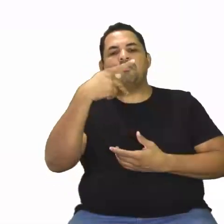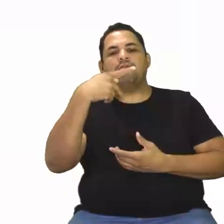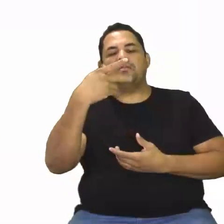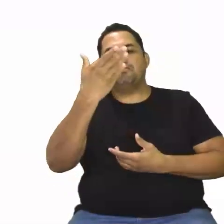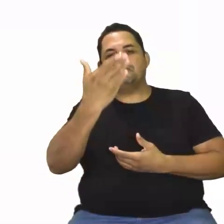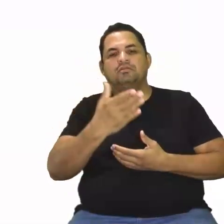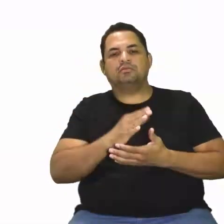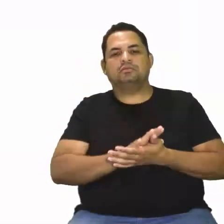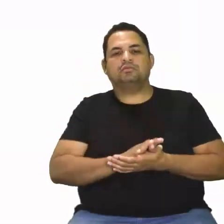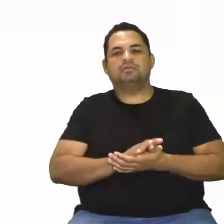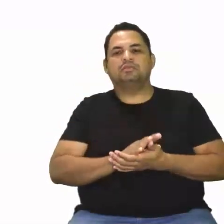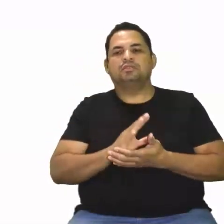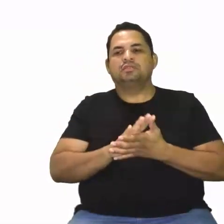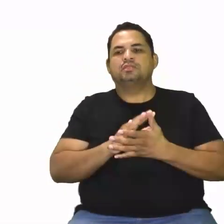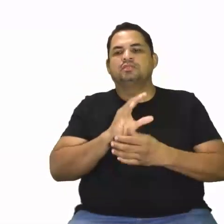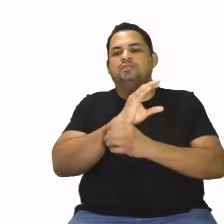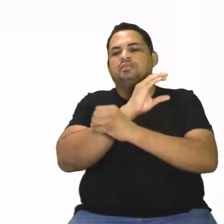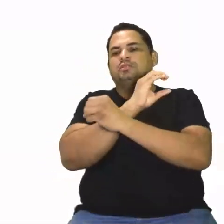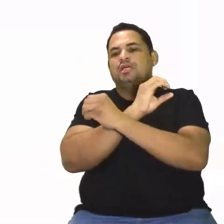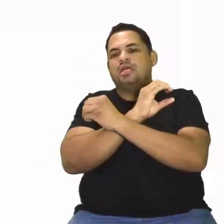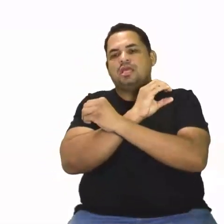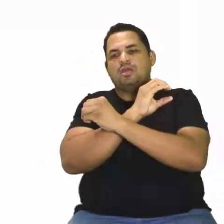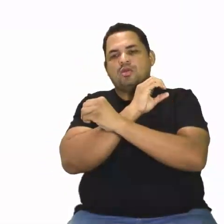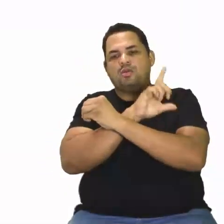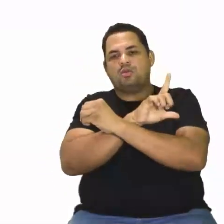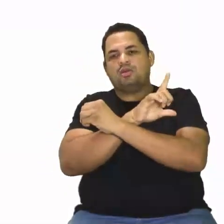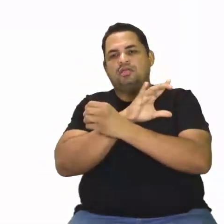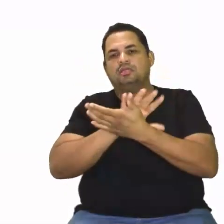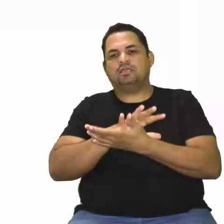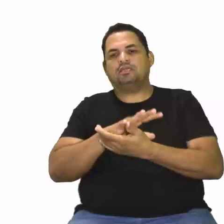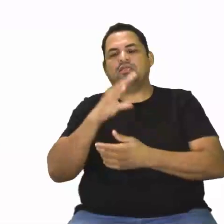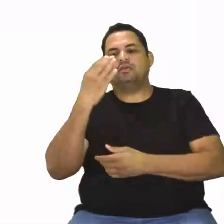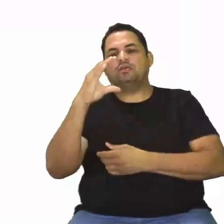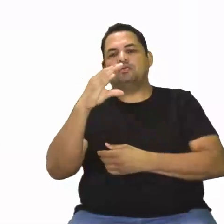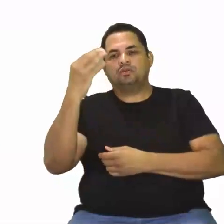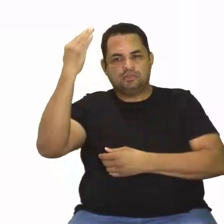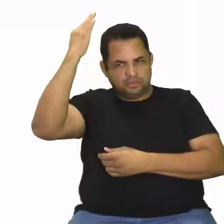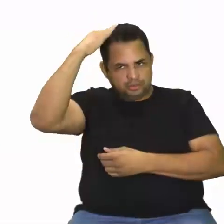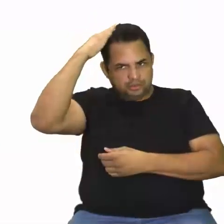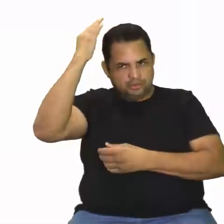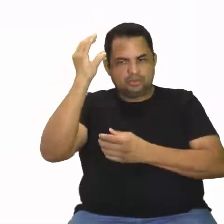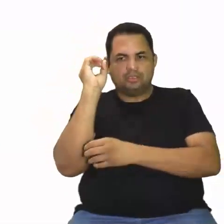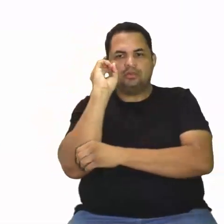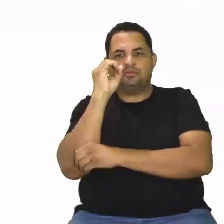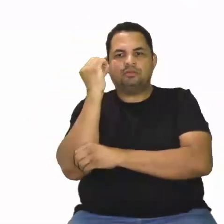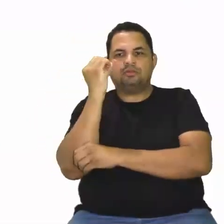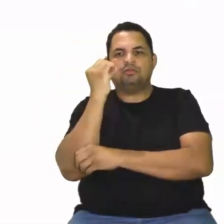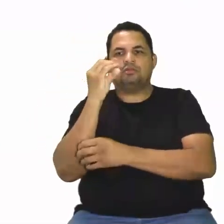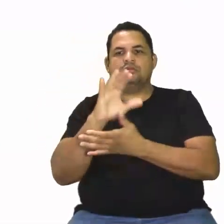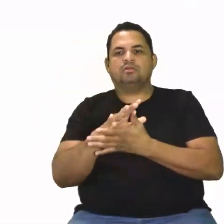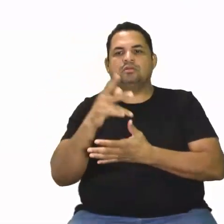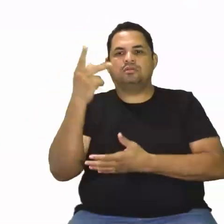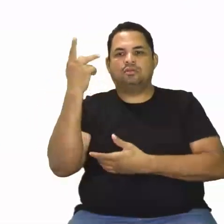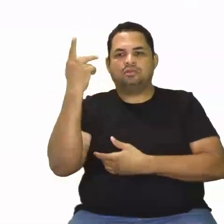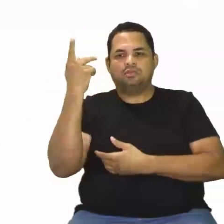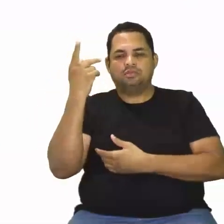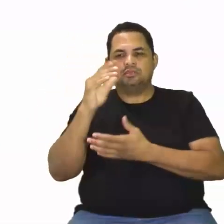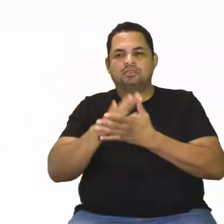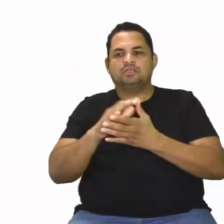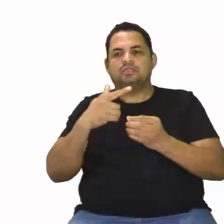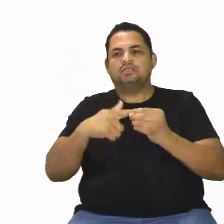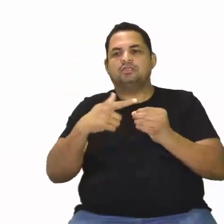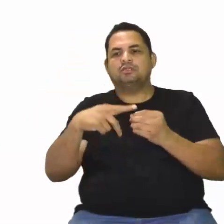vai pegar Olinda, Curitiba, Porto Alegre, o interior de São Paulo, vai vir para Salvador, Vitória, até chegar à Praça da